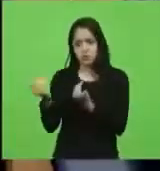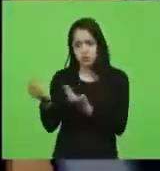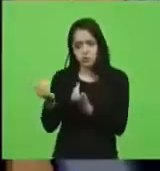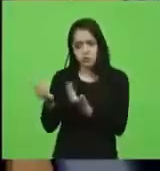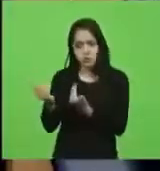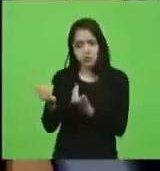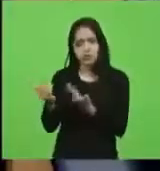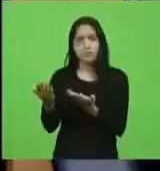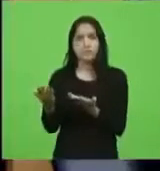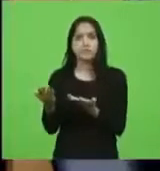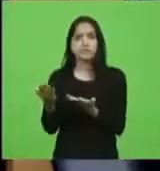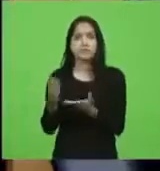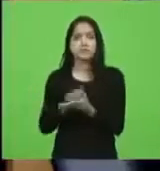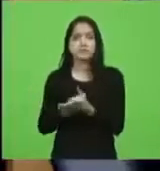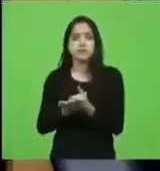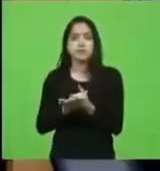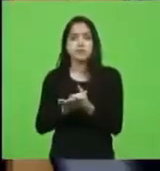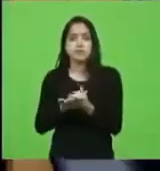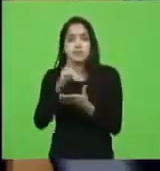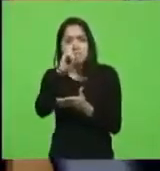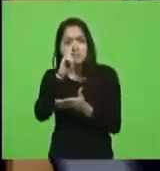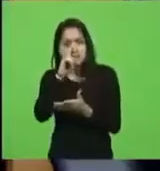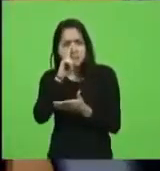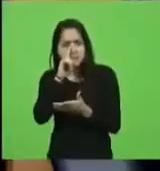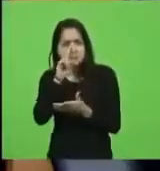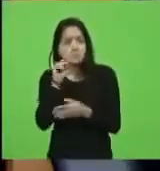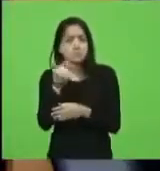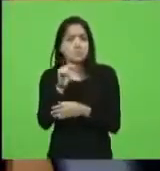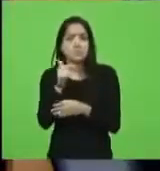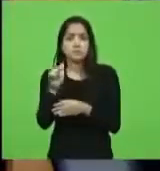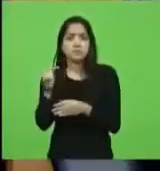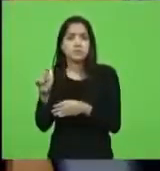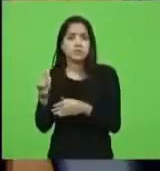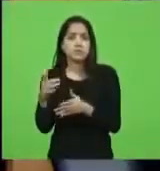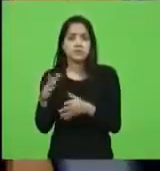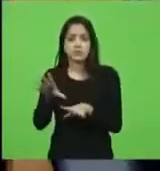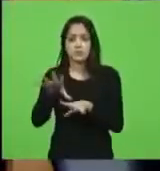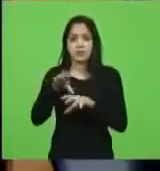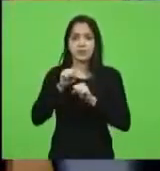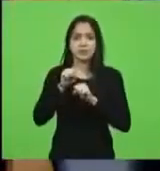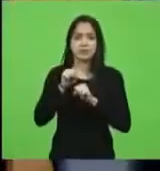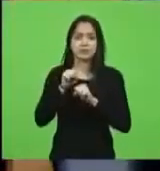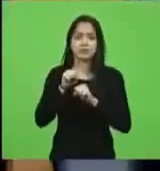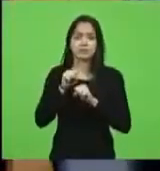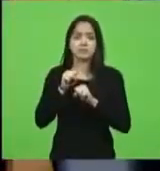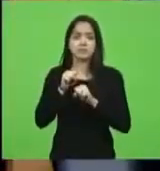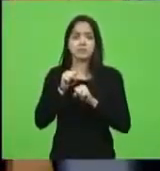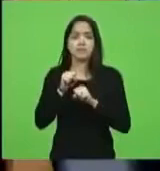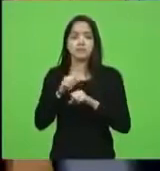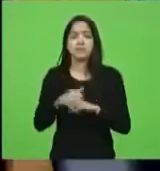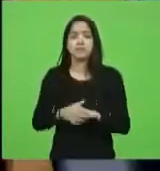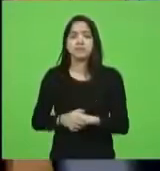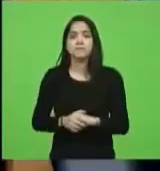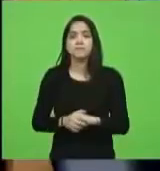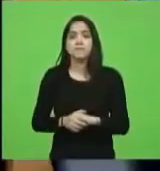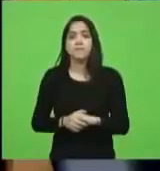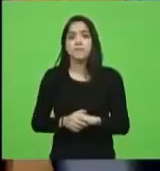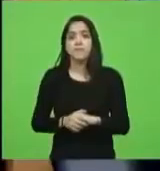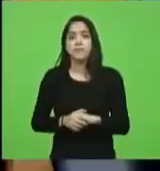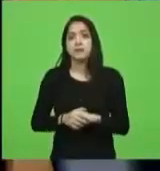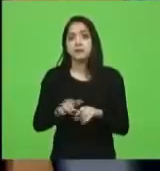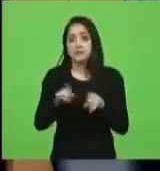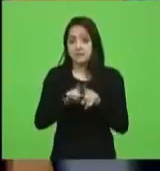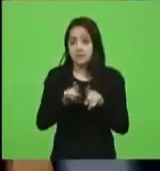que menos risco correm nessa pandemia, as que menos risco correm. O ensino